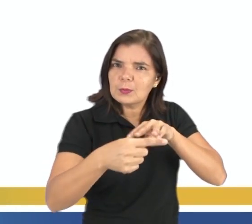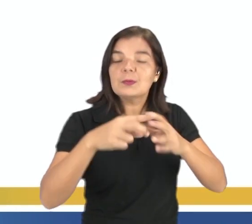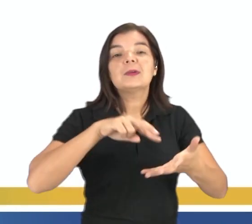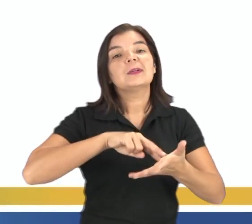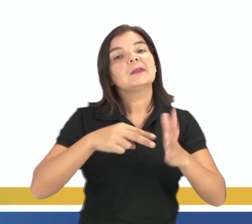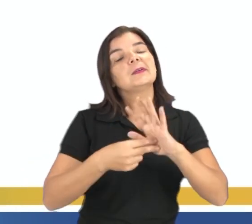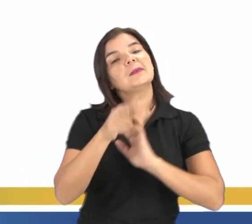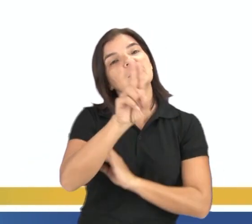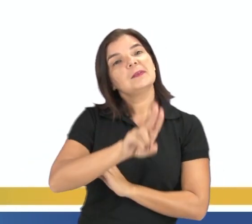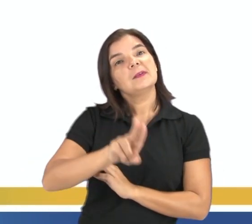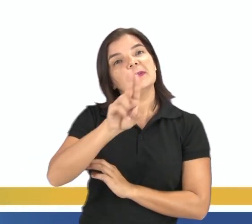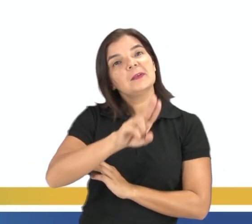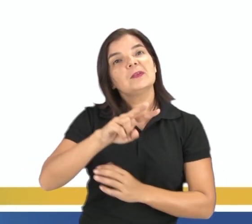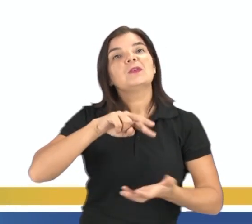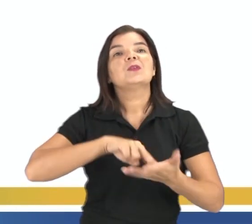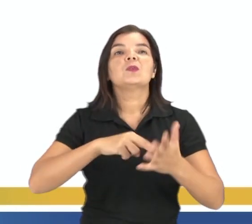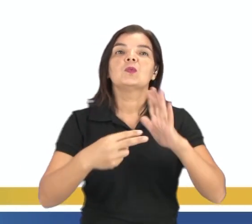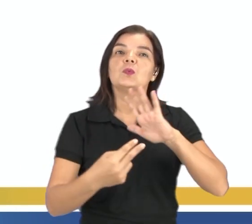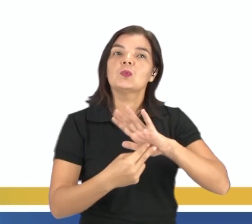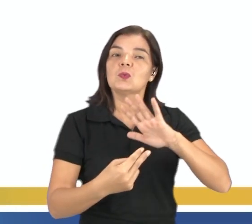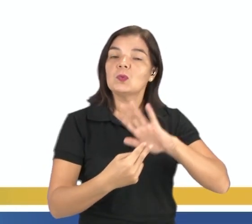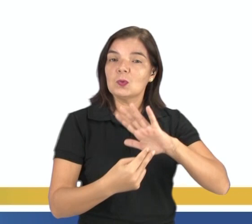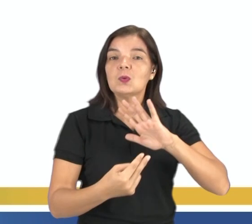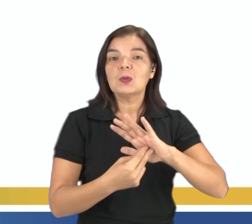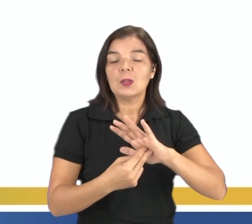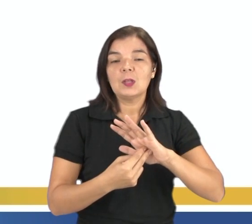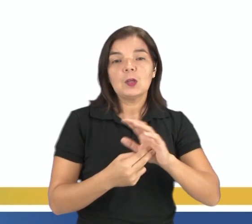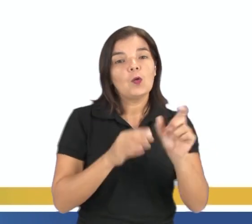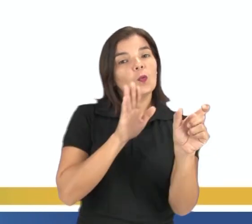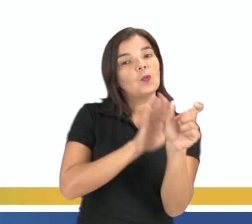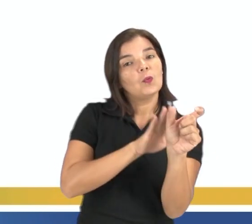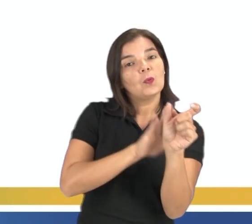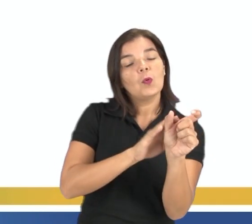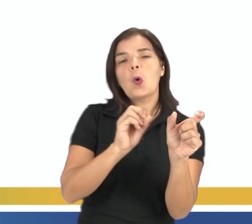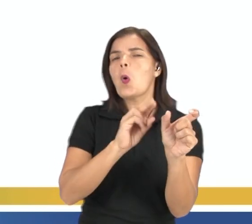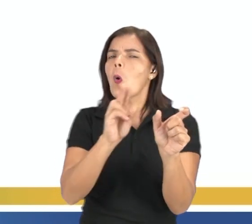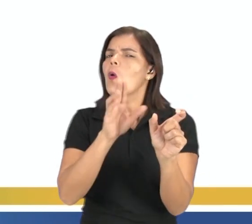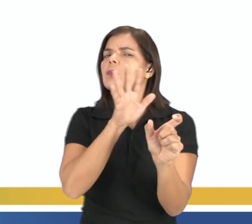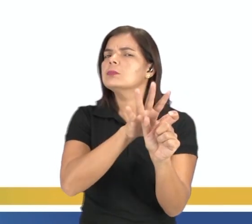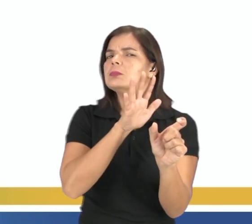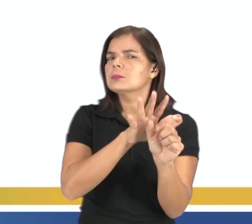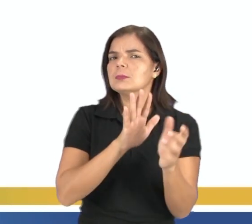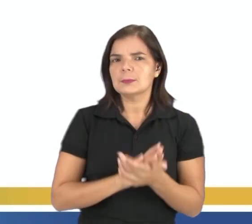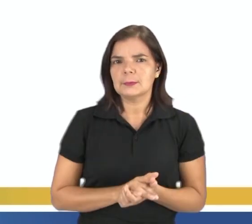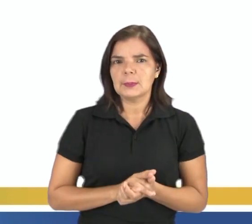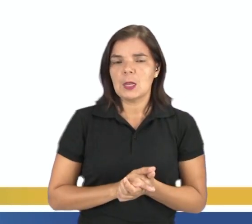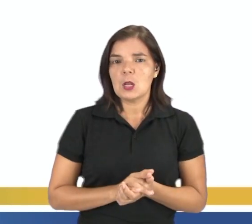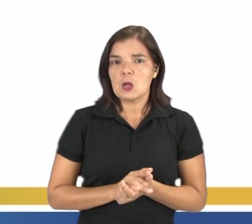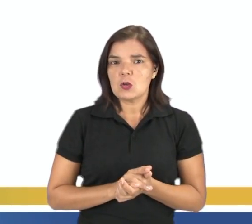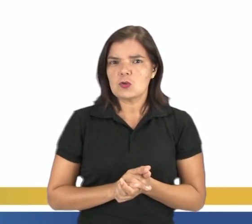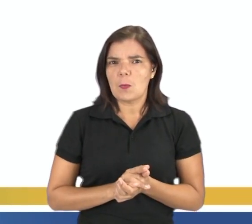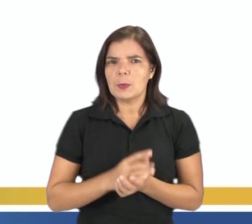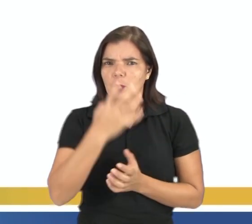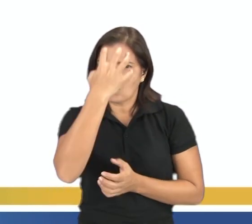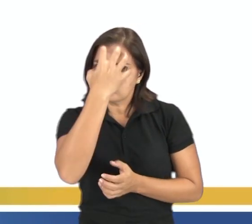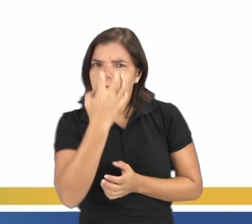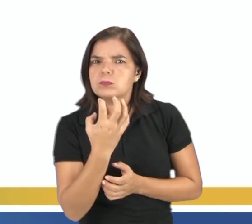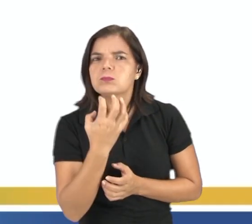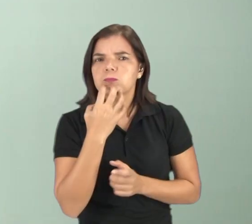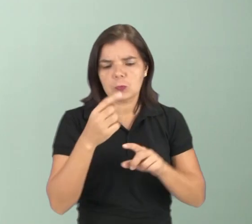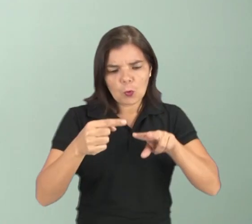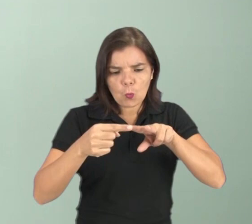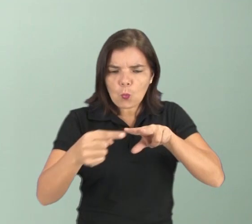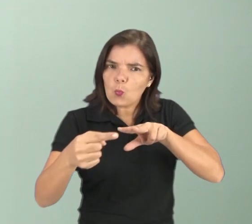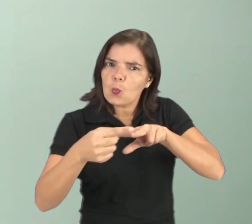destacado, ele é usado no sentido conotativo ou denotativo? Quando nós falamos de feras de unhas